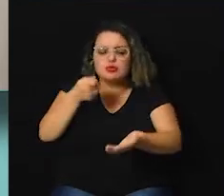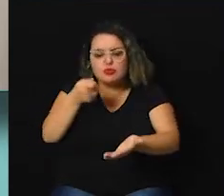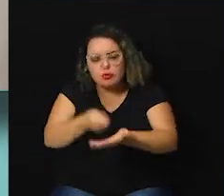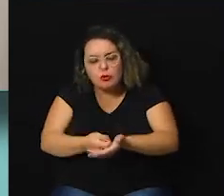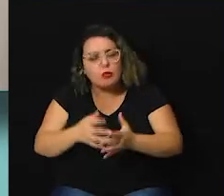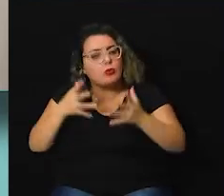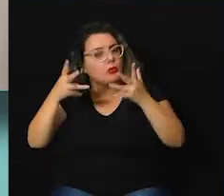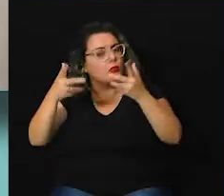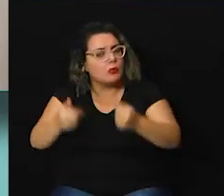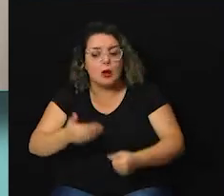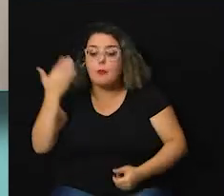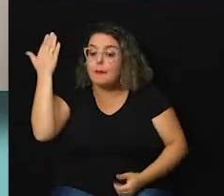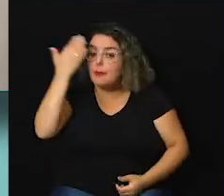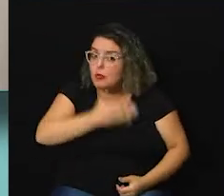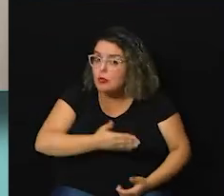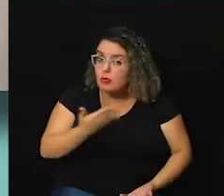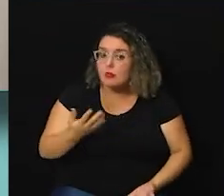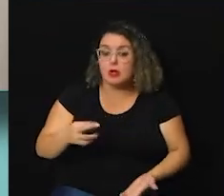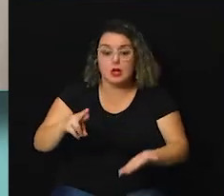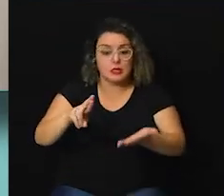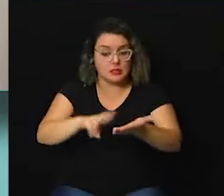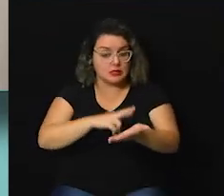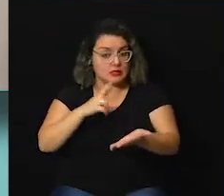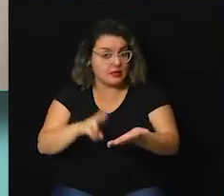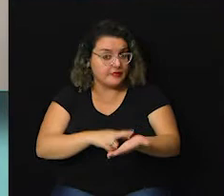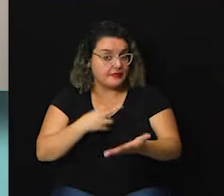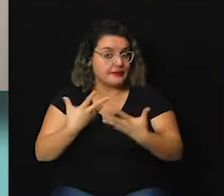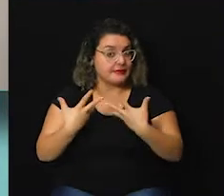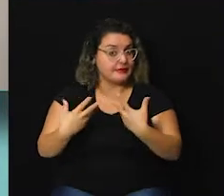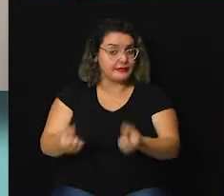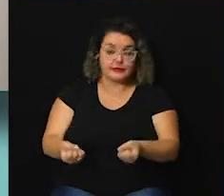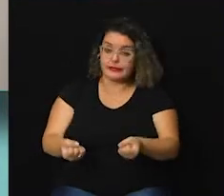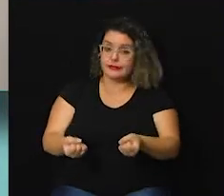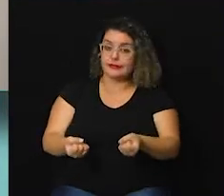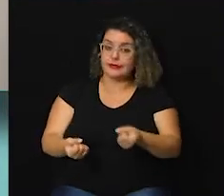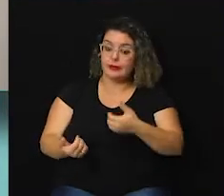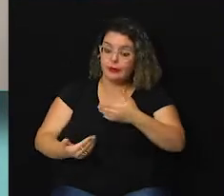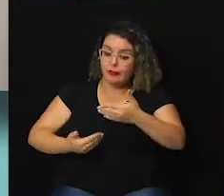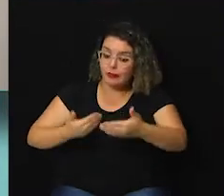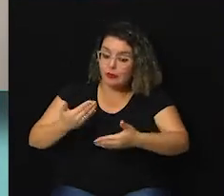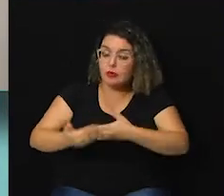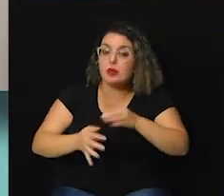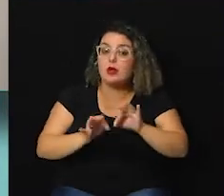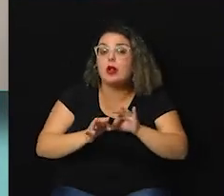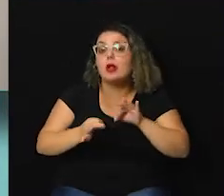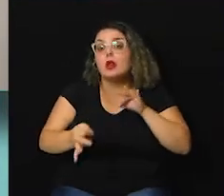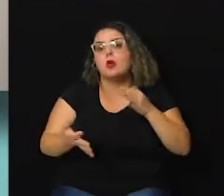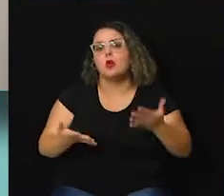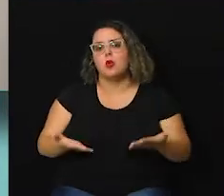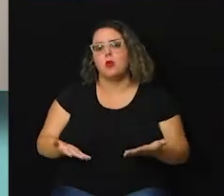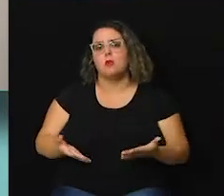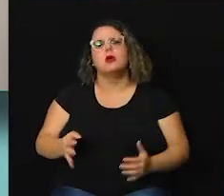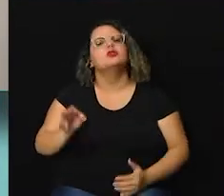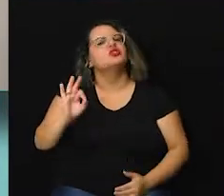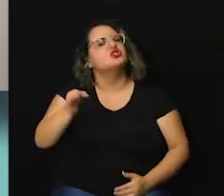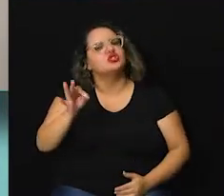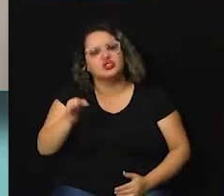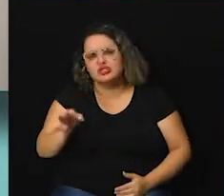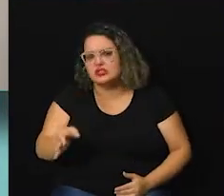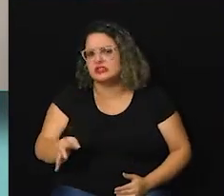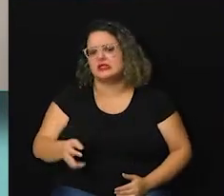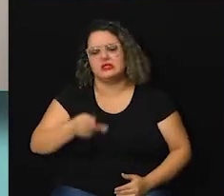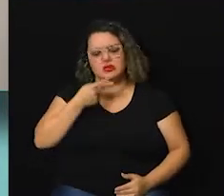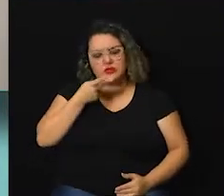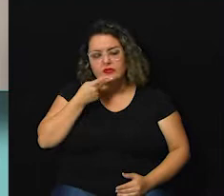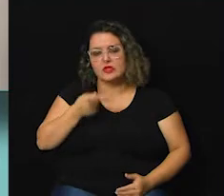esses fatos, era difícil das revistas aceitarem, foi um processo muito longo, só que a gente tinha certeza do que